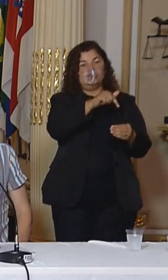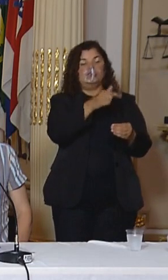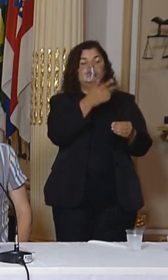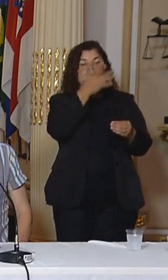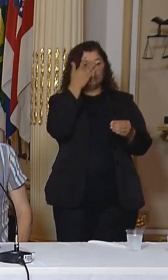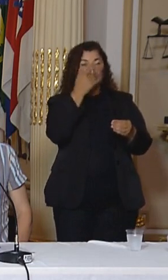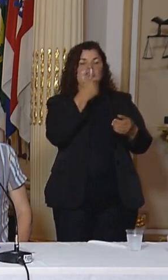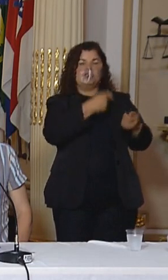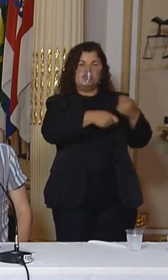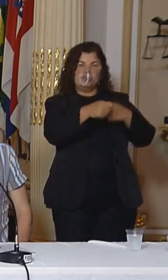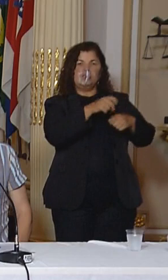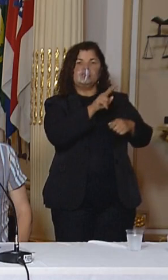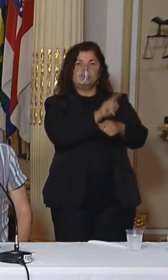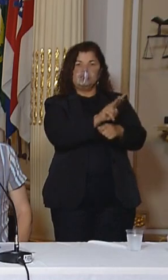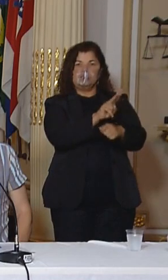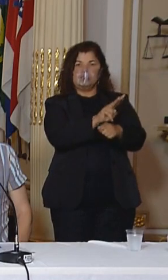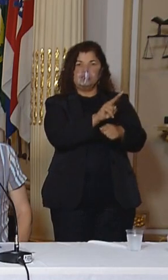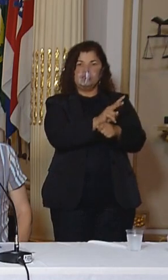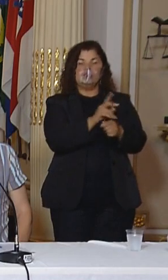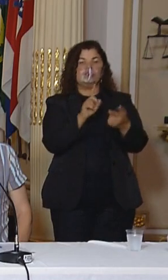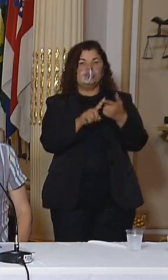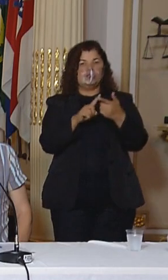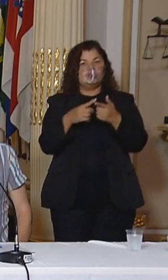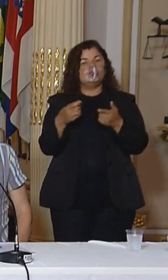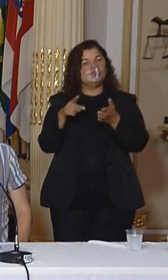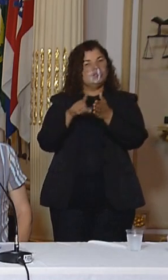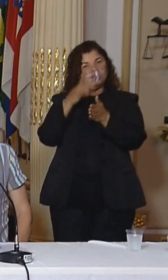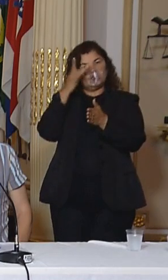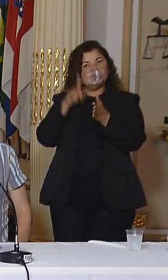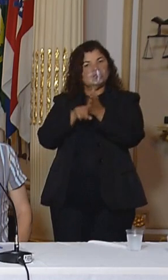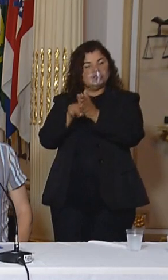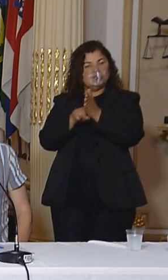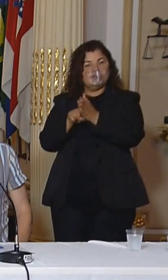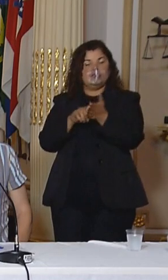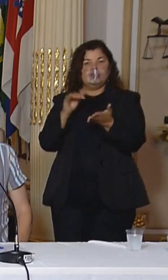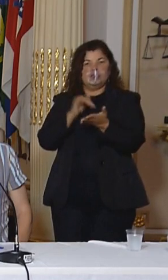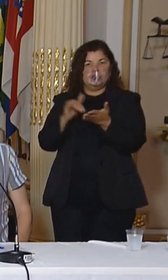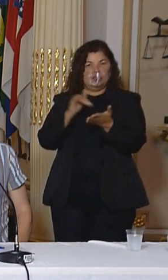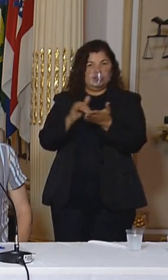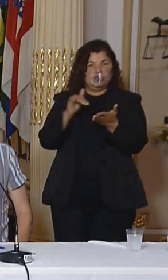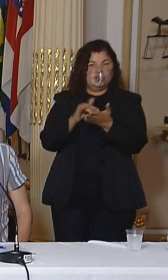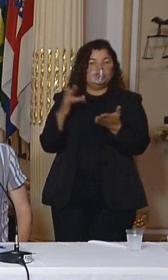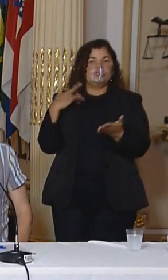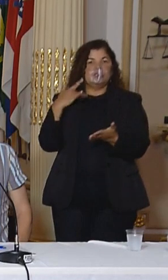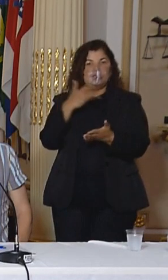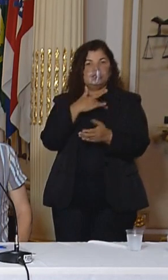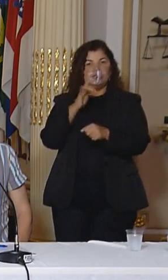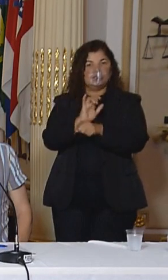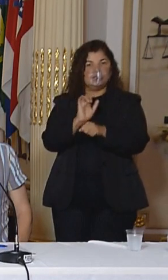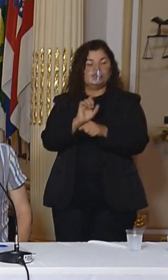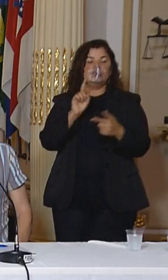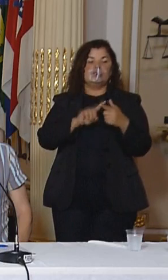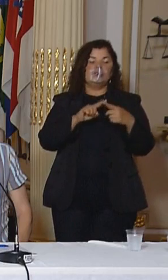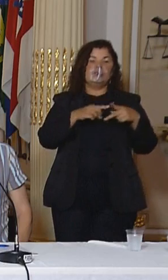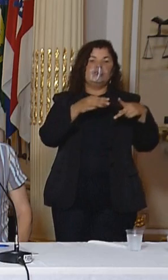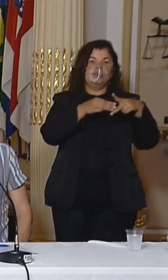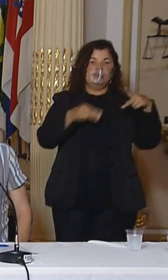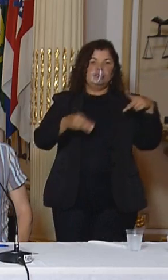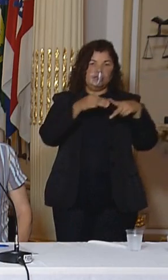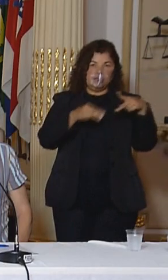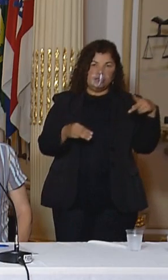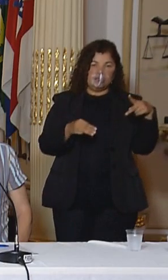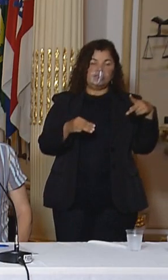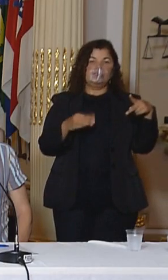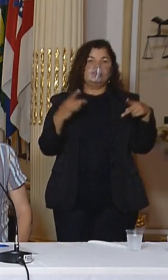administração lá de Noronha e de um grupo de pesquisadores, tanto da Secretaria Estadual de Saúde quanto do Ministério da Saúde. Eu acho